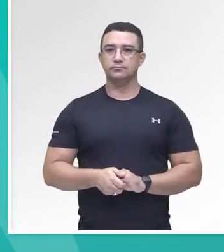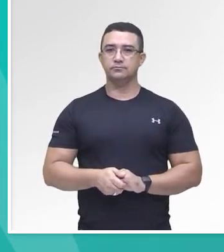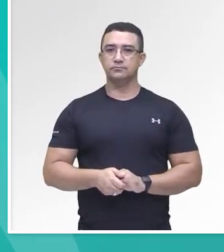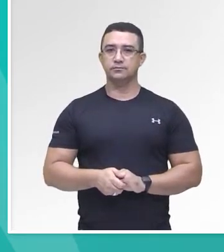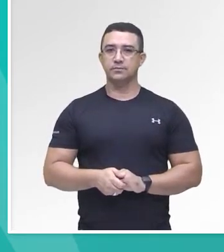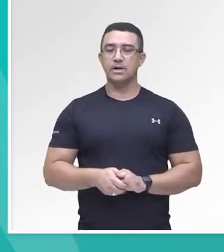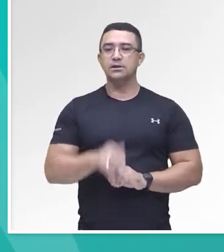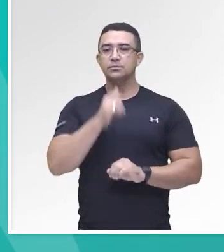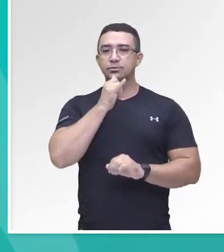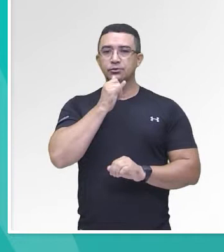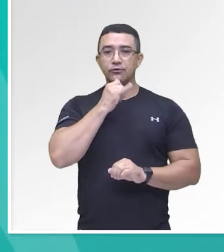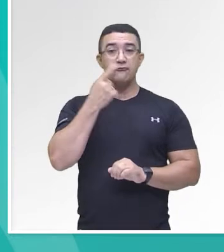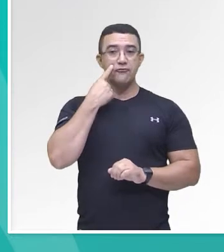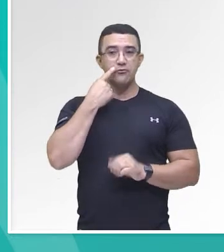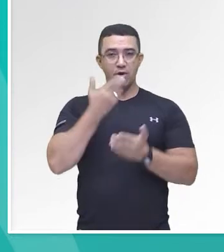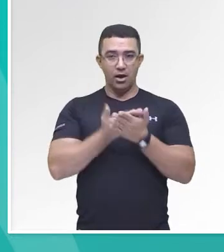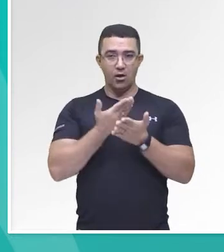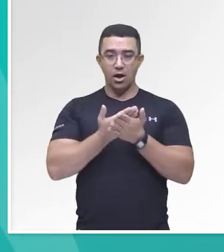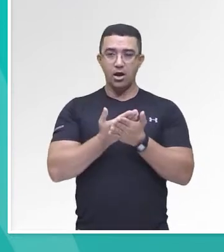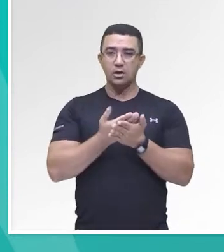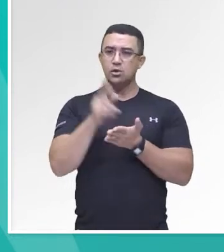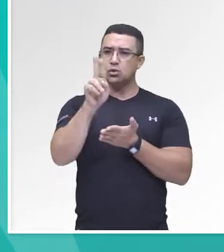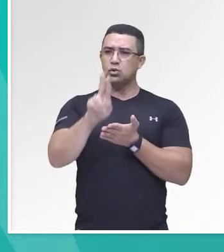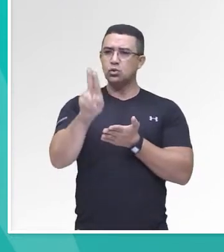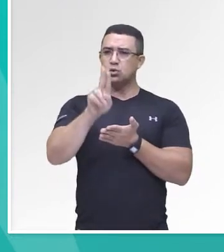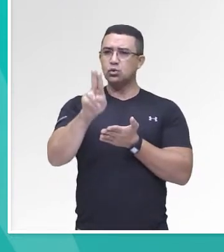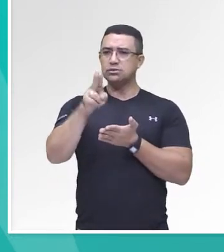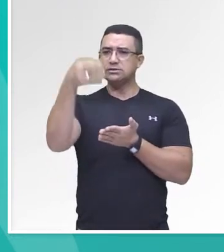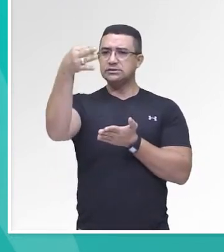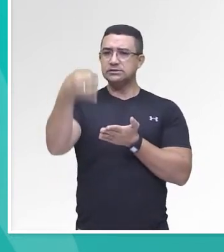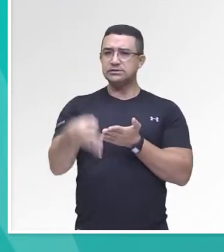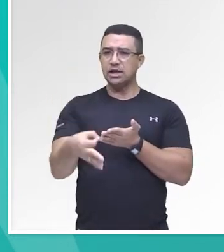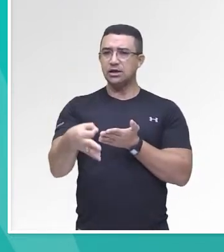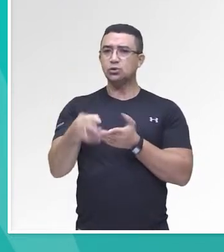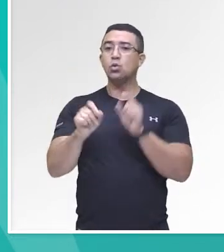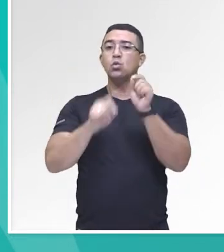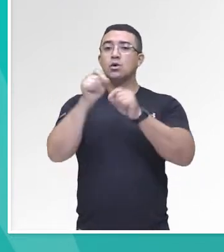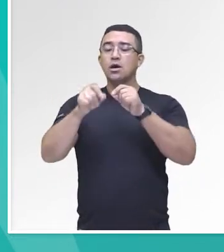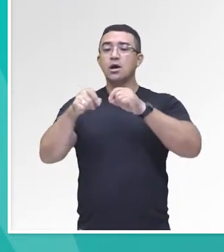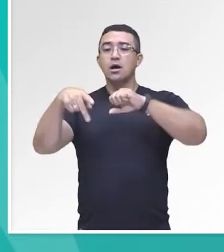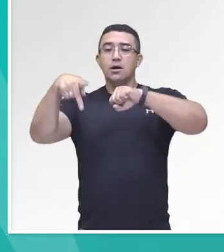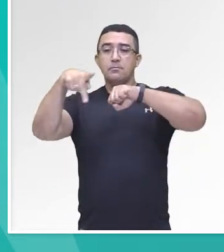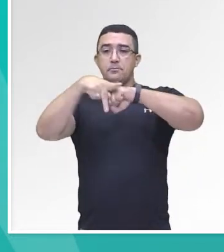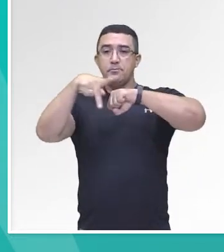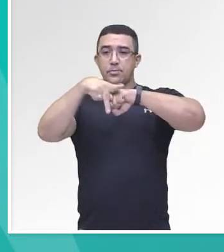por exemplo, o uso adequado de pronomes,